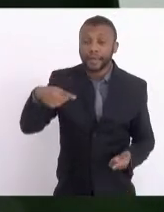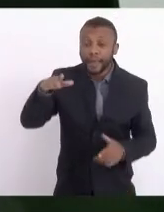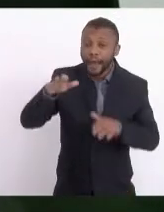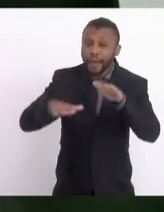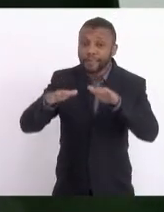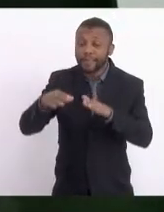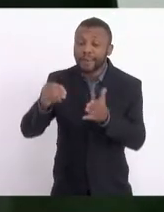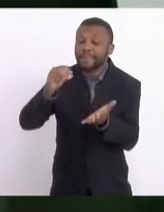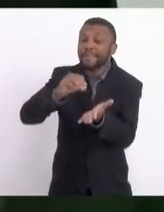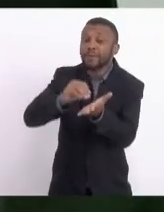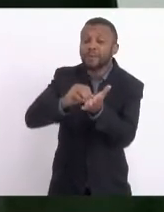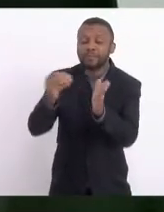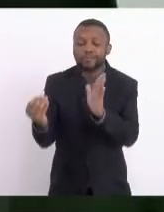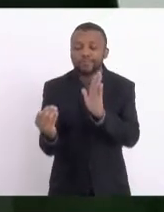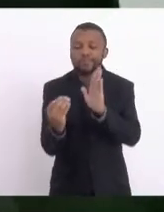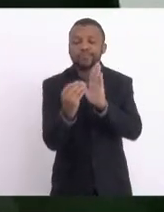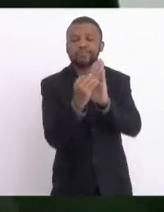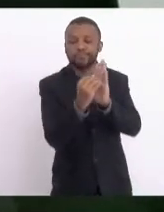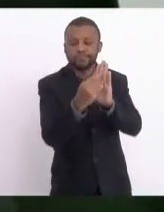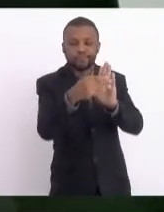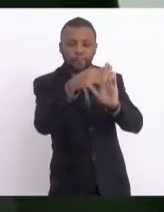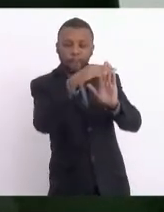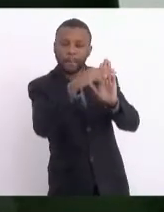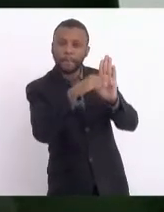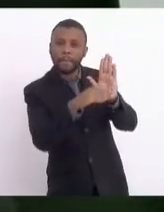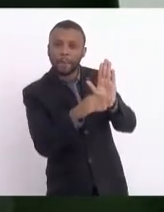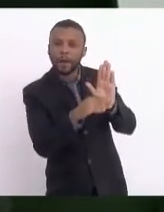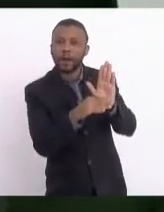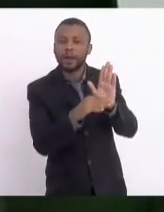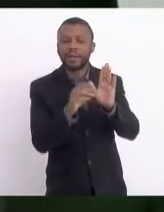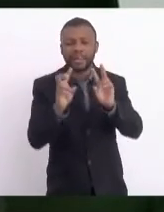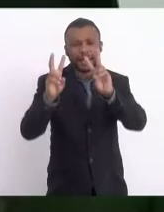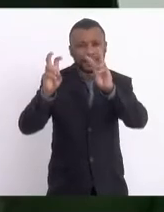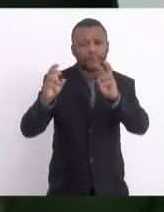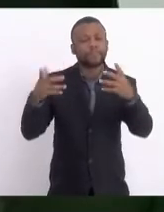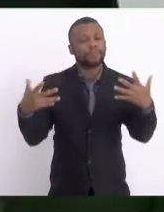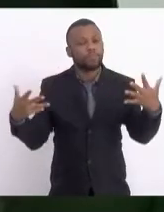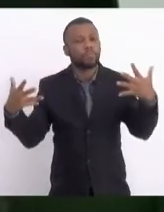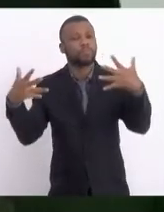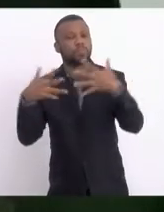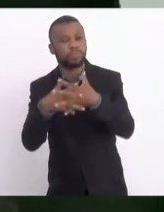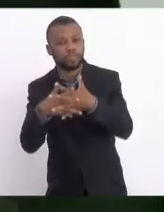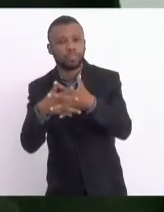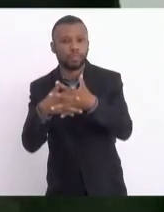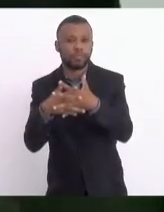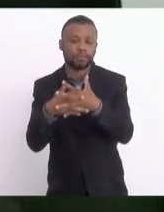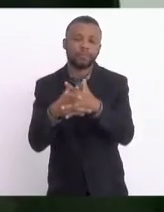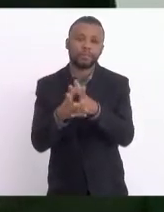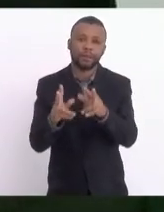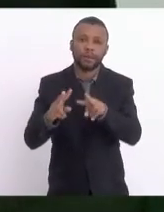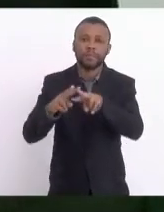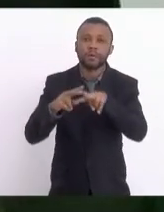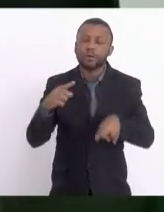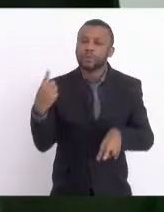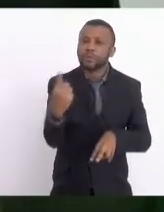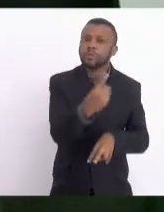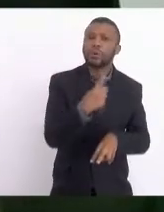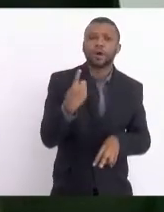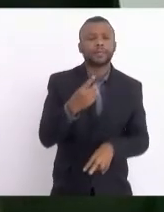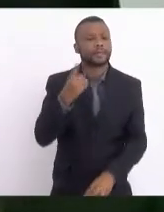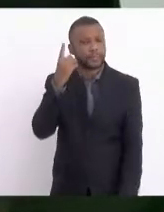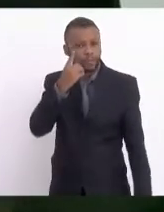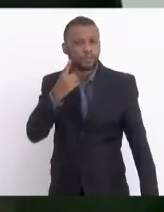E está havendo muita confusão nesse tema por parte de nós,